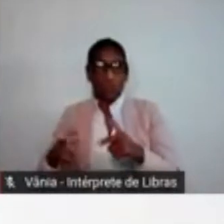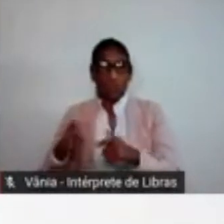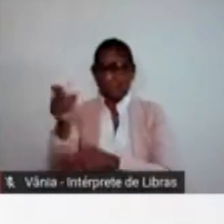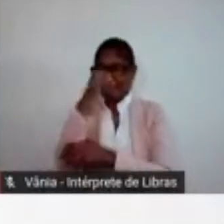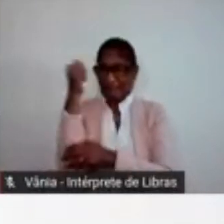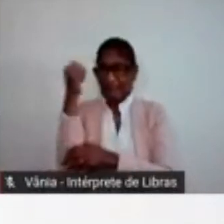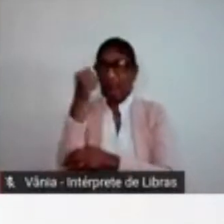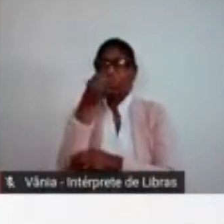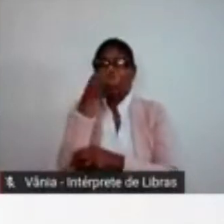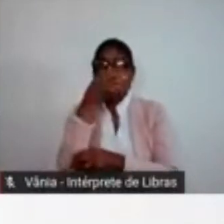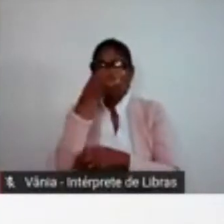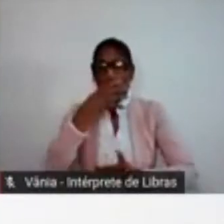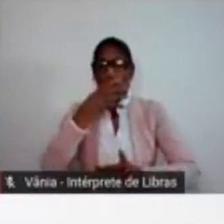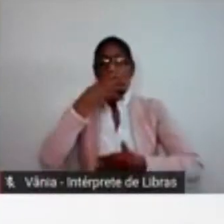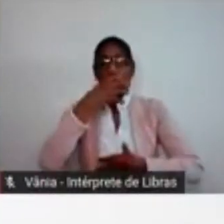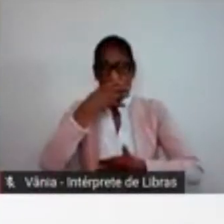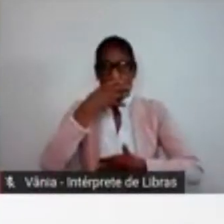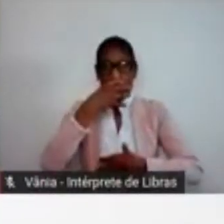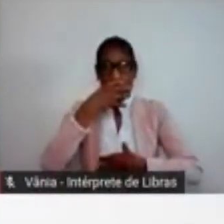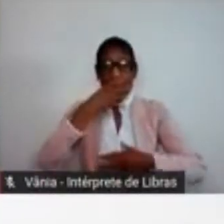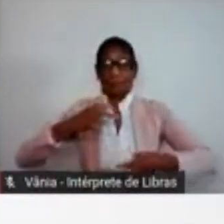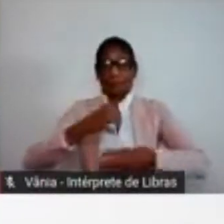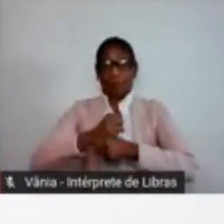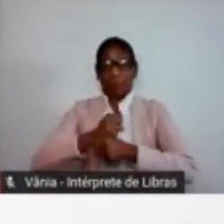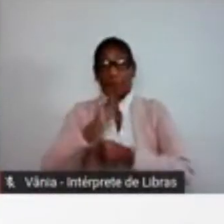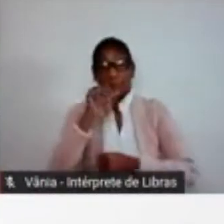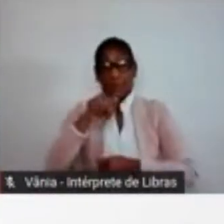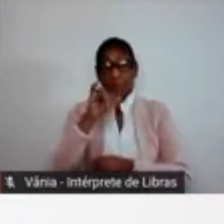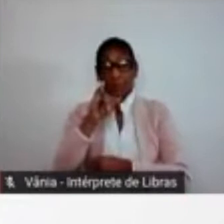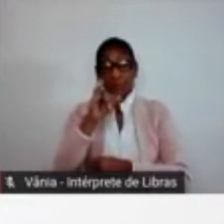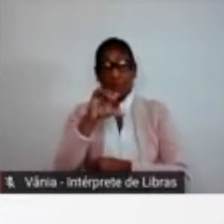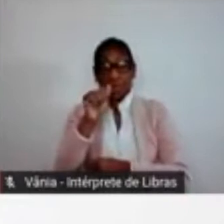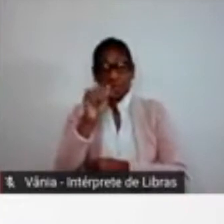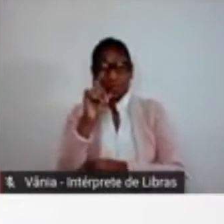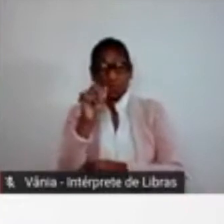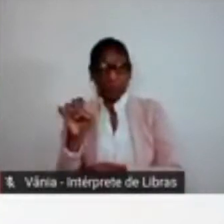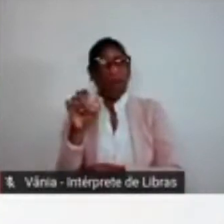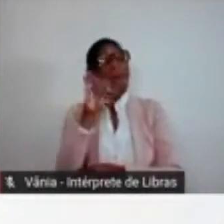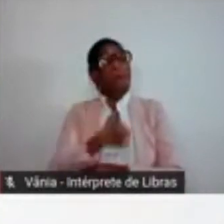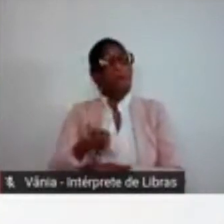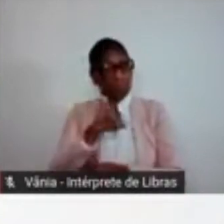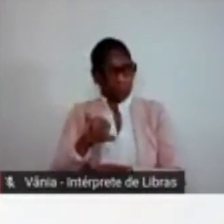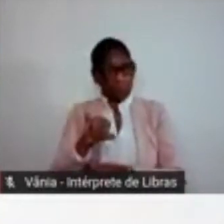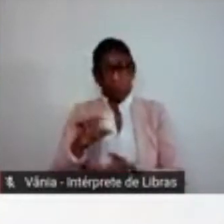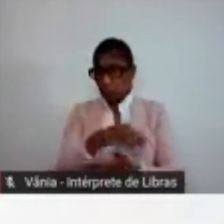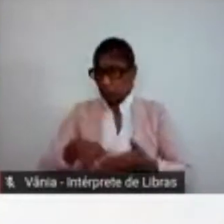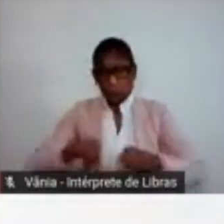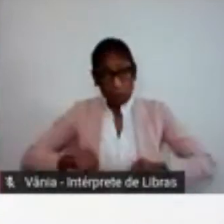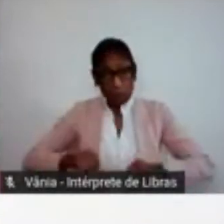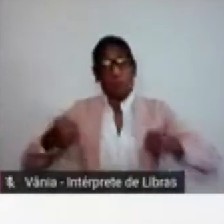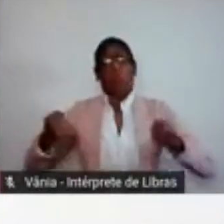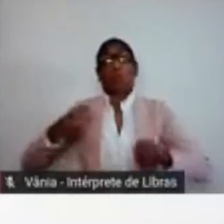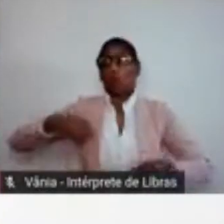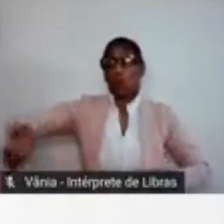grave. Desses indicadores, né, eu quero trazer aqui duas considerações. Primeiro, que todo o esforço que a gente tem feito no